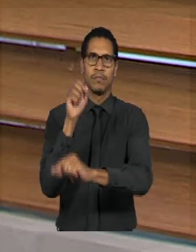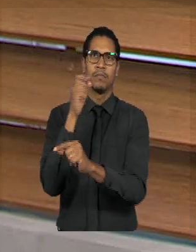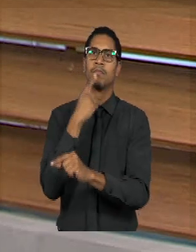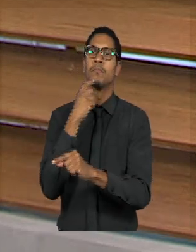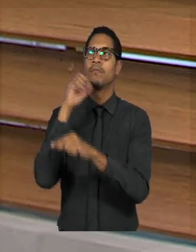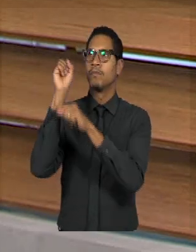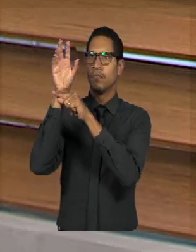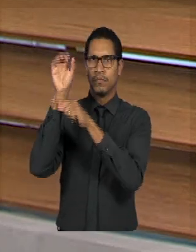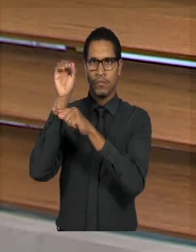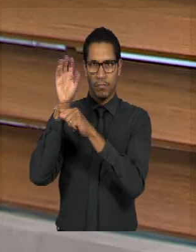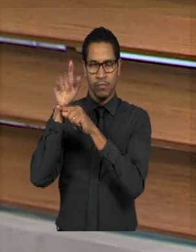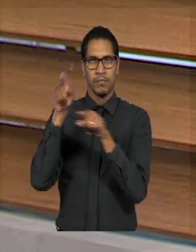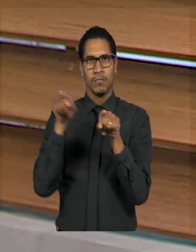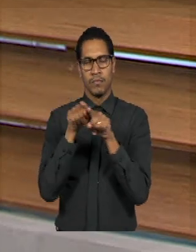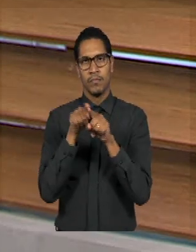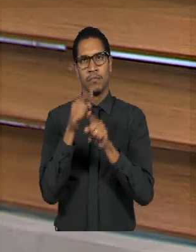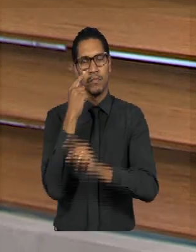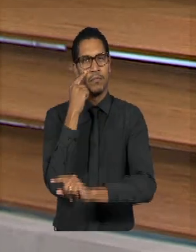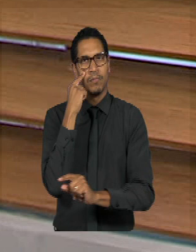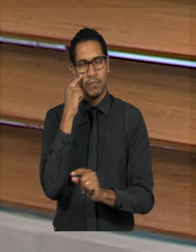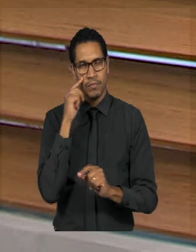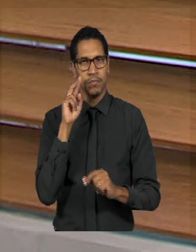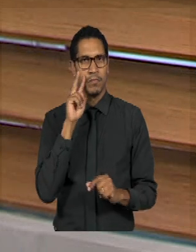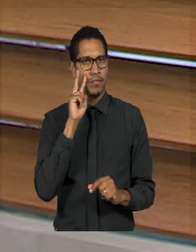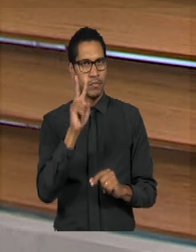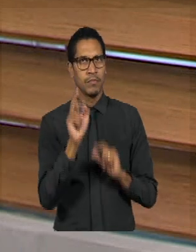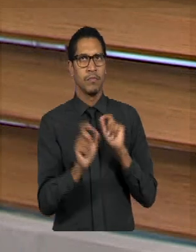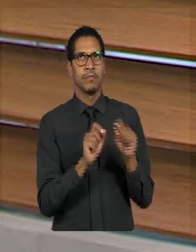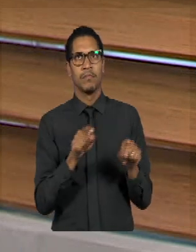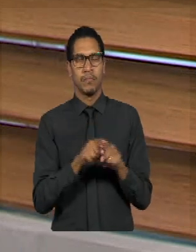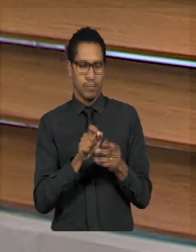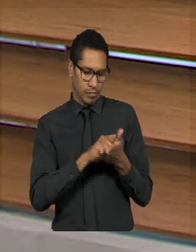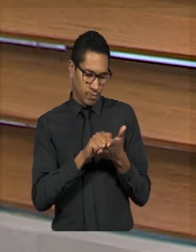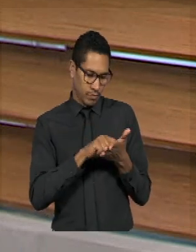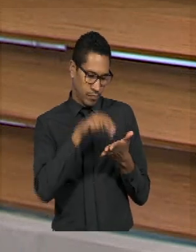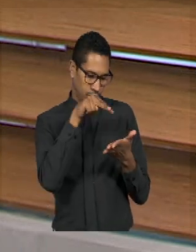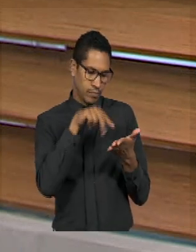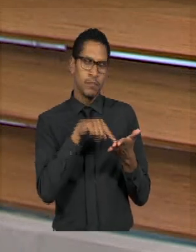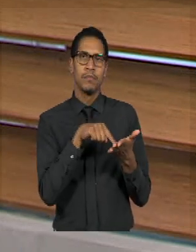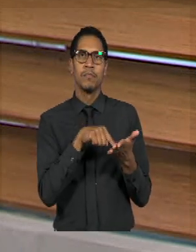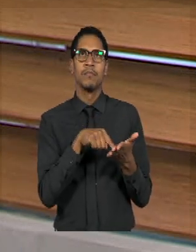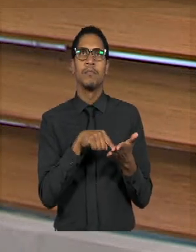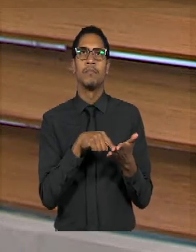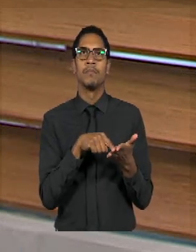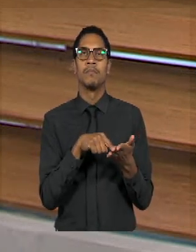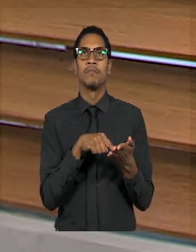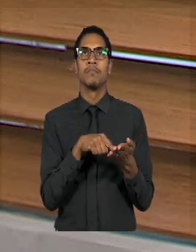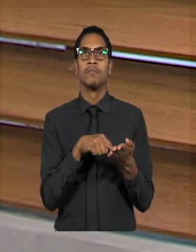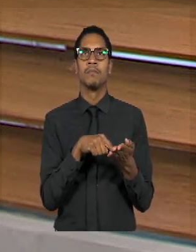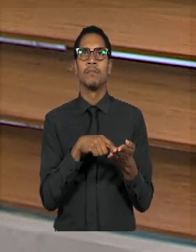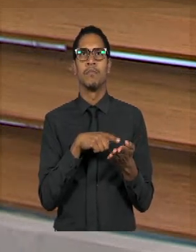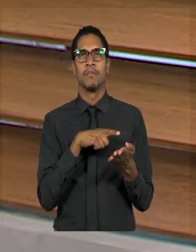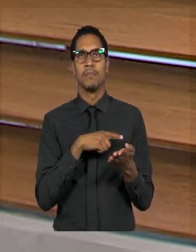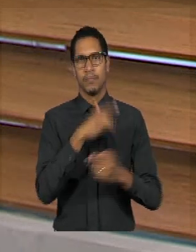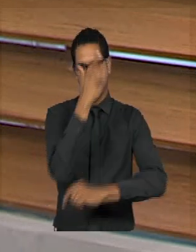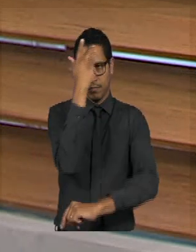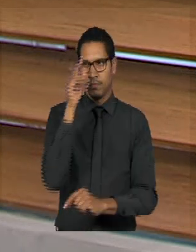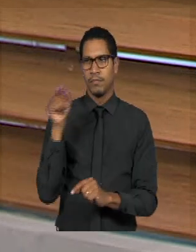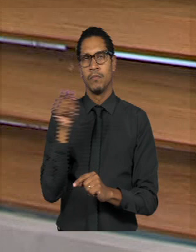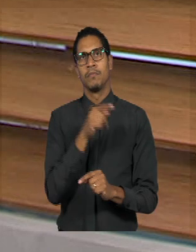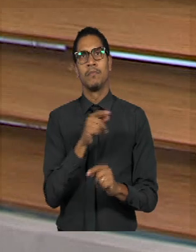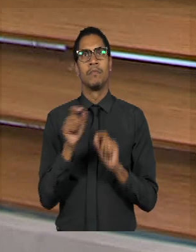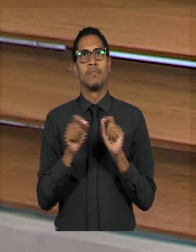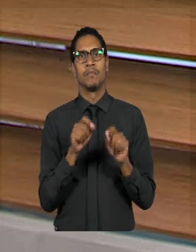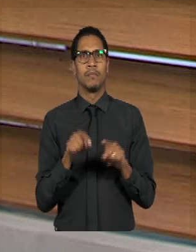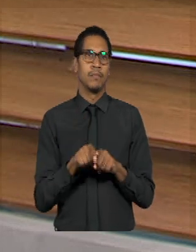vermelho, quando você observa um recurso de autuação, os condutores dizem